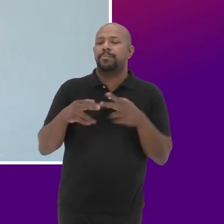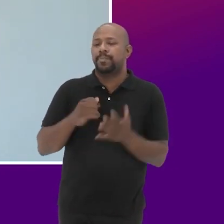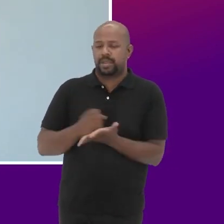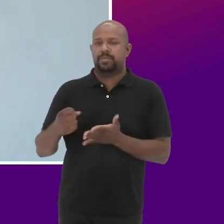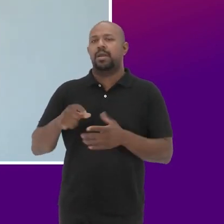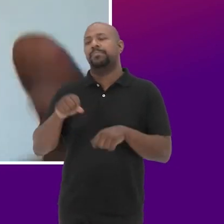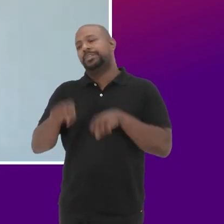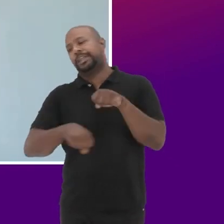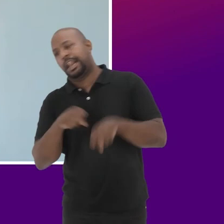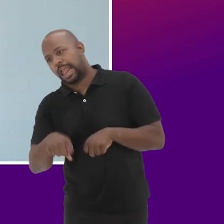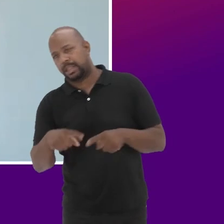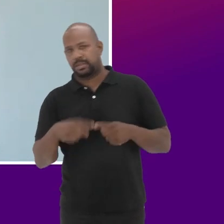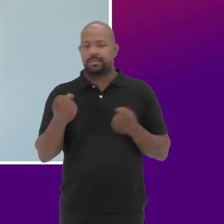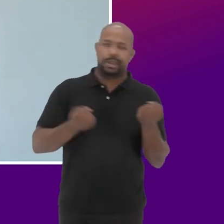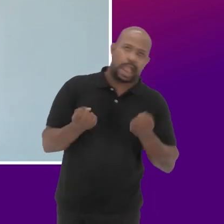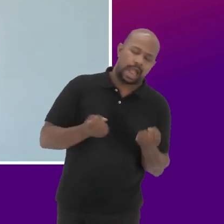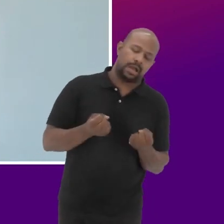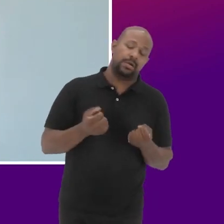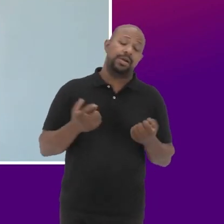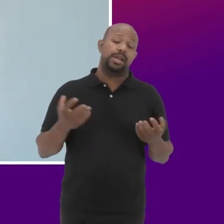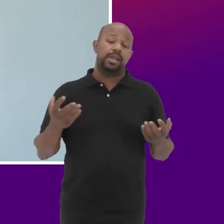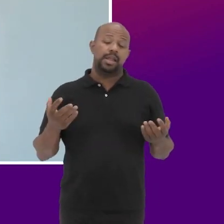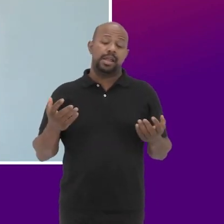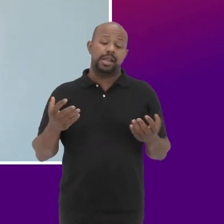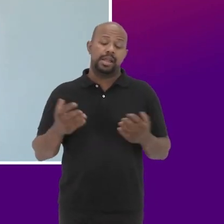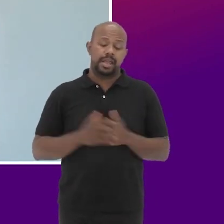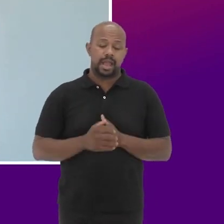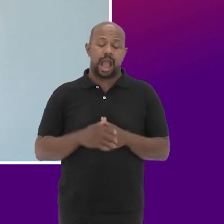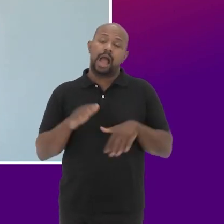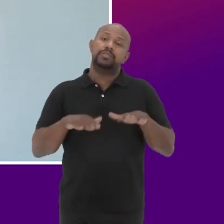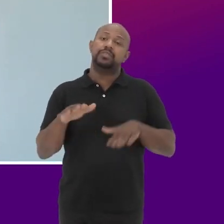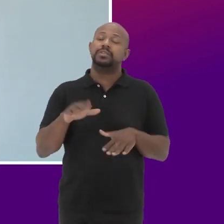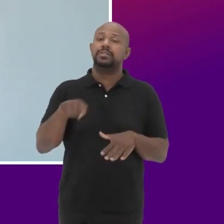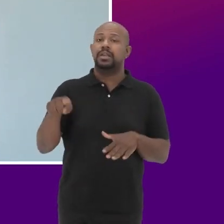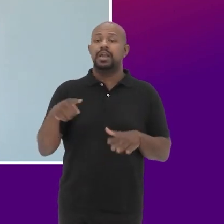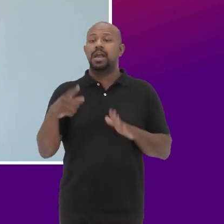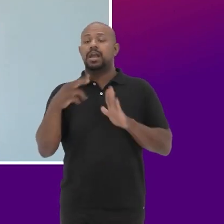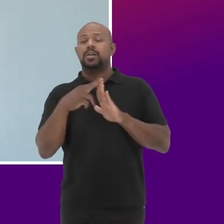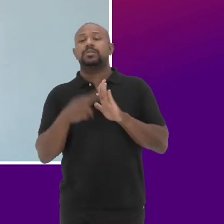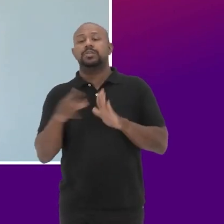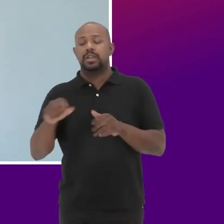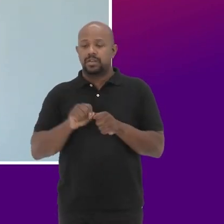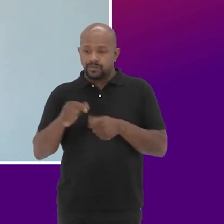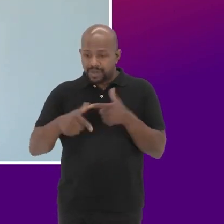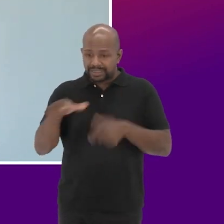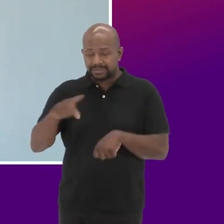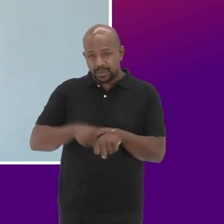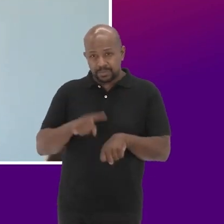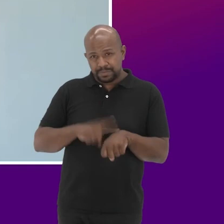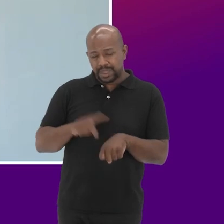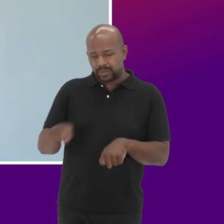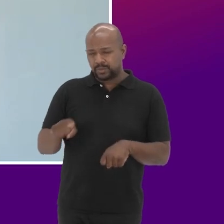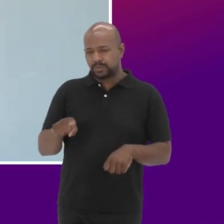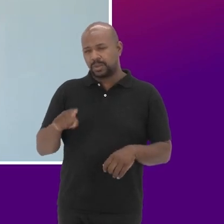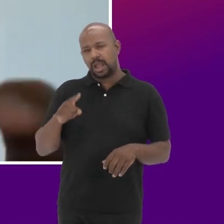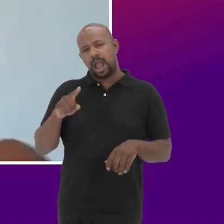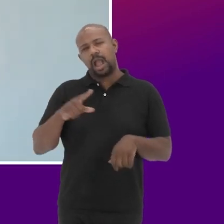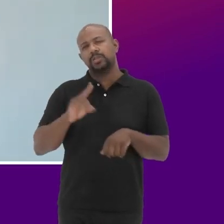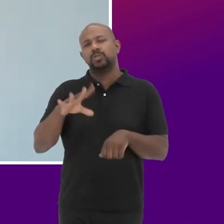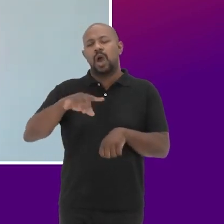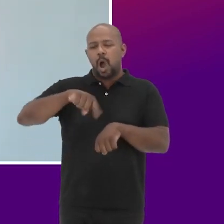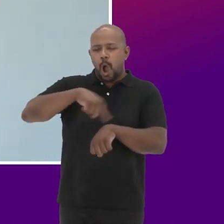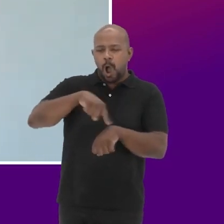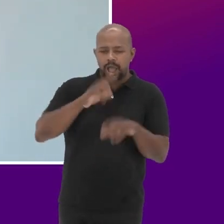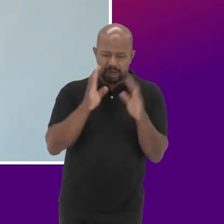seguro, uma bicicleta, um carro, tudo mais, muitas vezes a condição que ele faz esse momento, né,